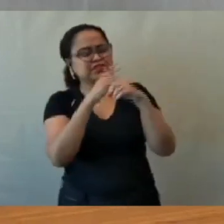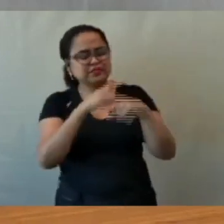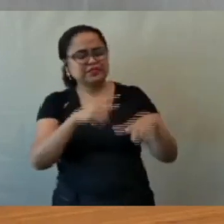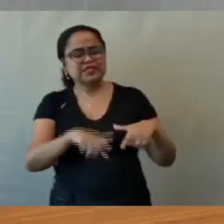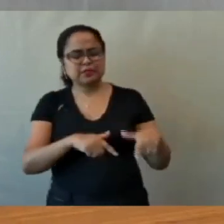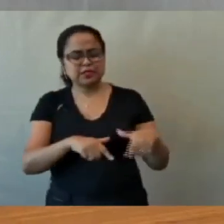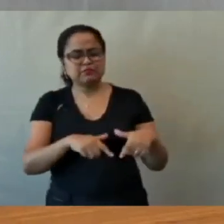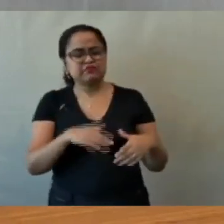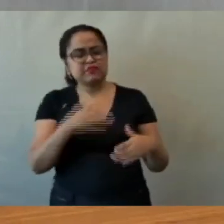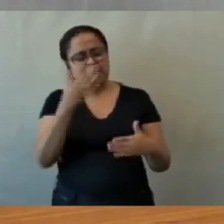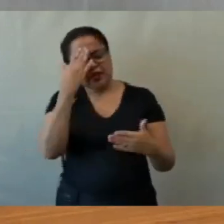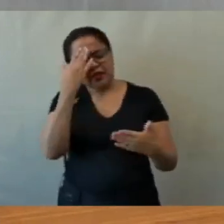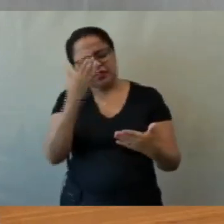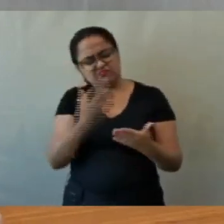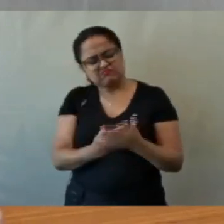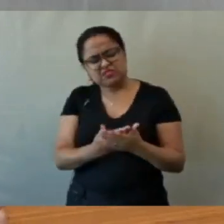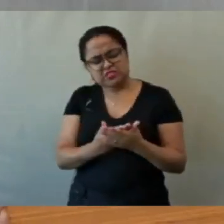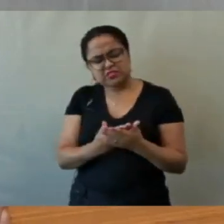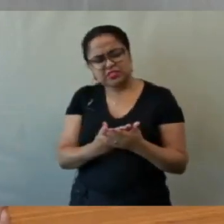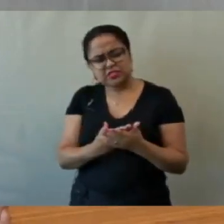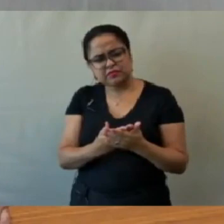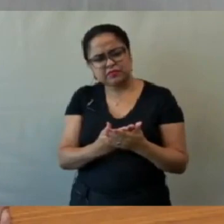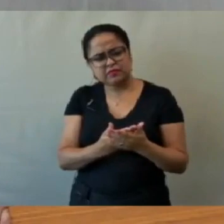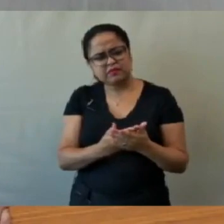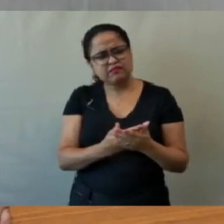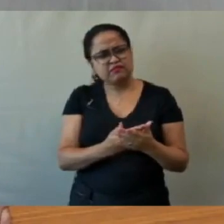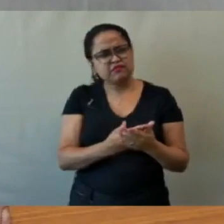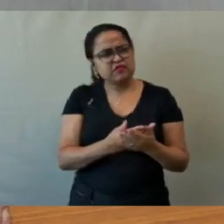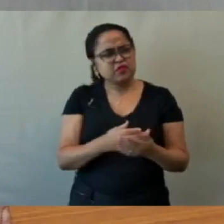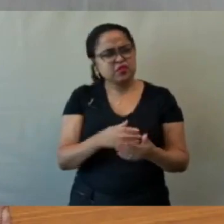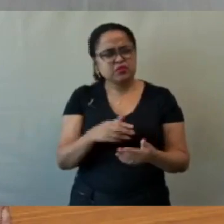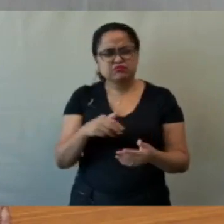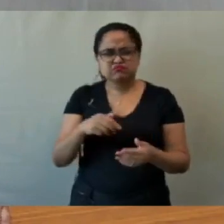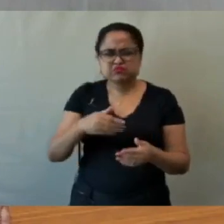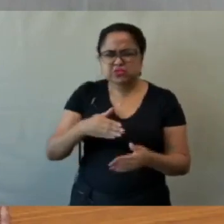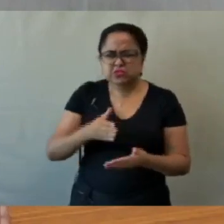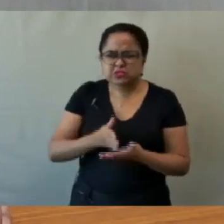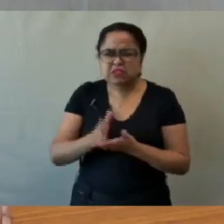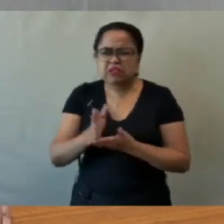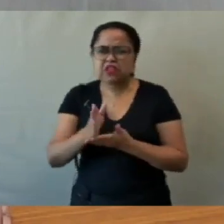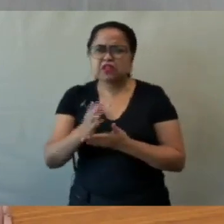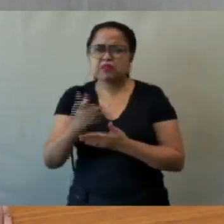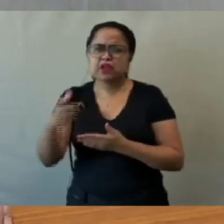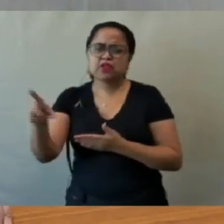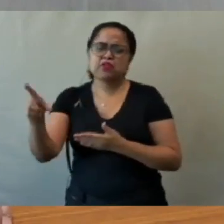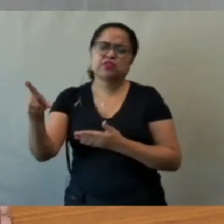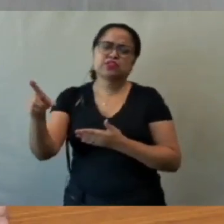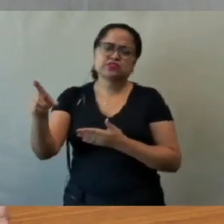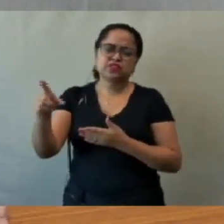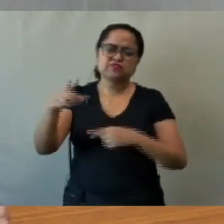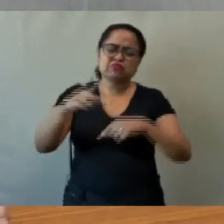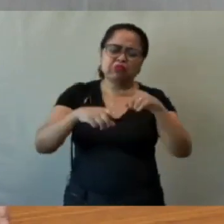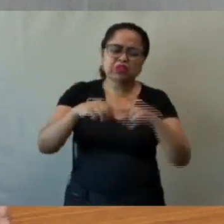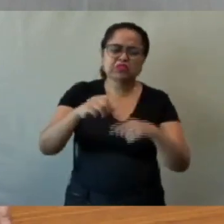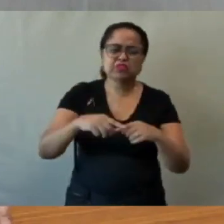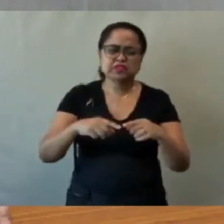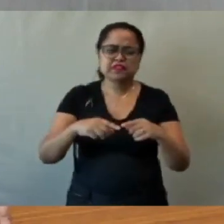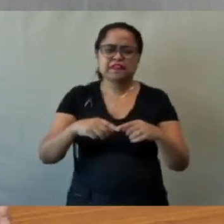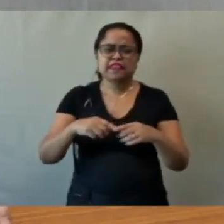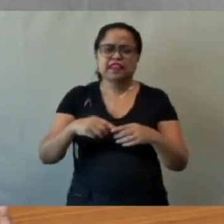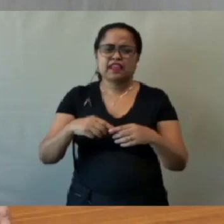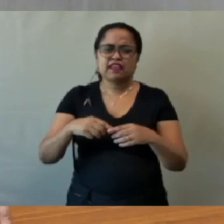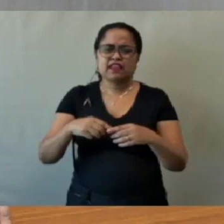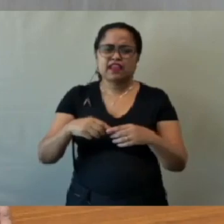creio que eu estou caminhando para outras coisas, né? Mas assim, para trás eu vou deixar os meus colegas, que são muitos.